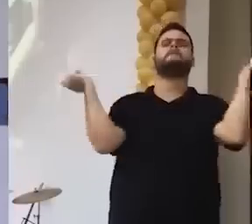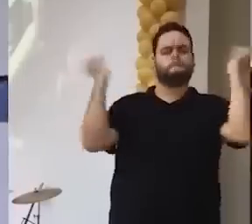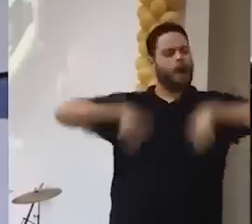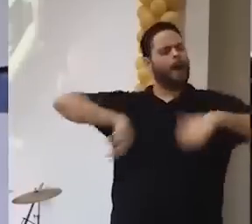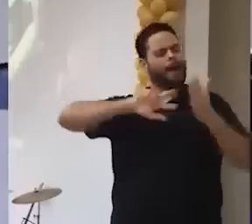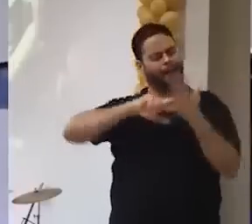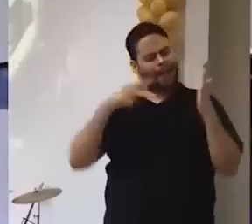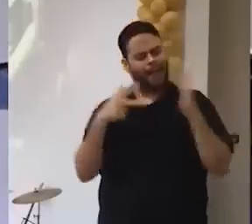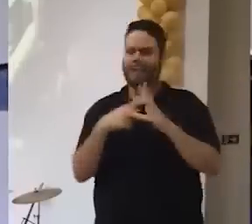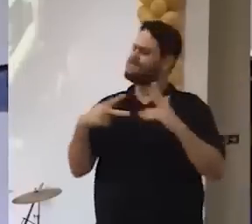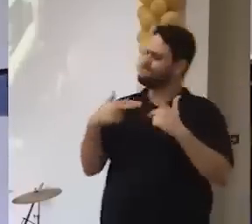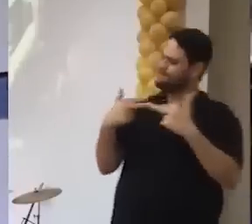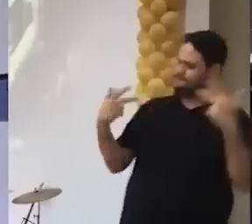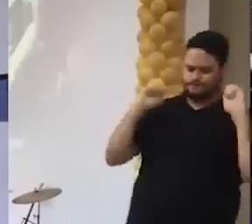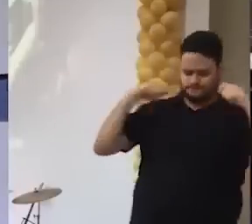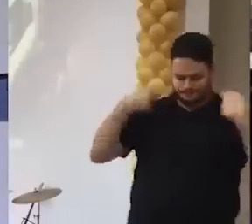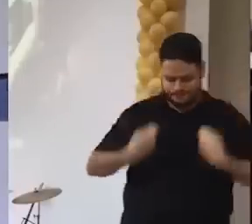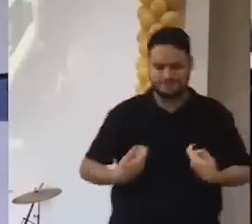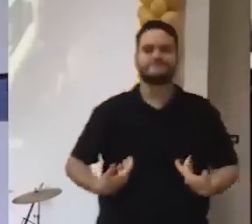sua existência.